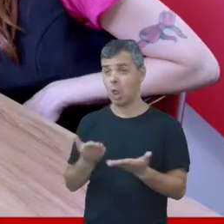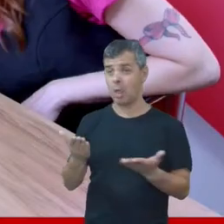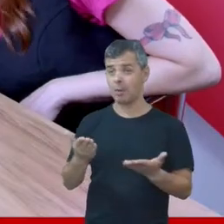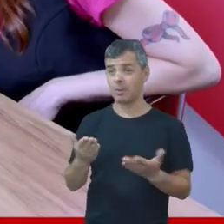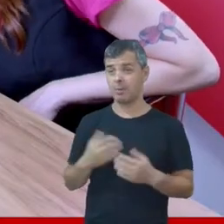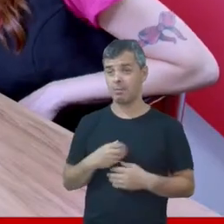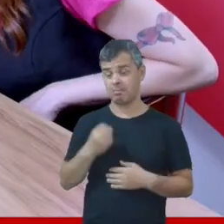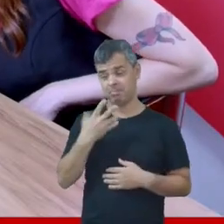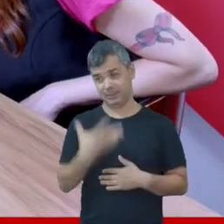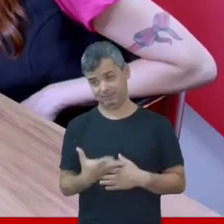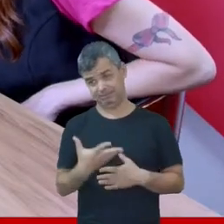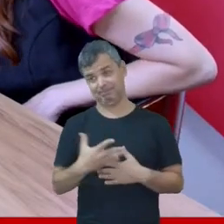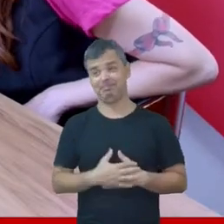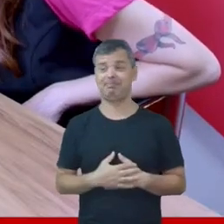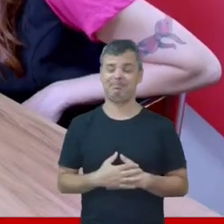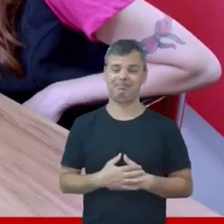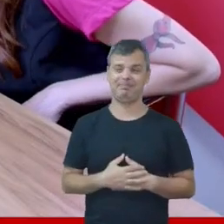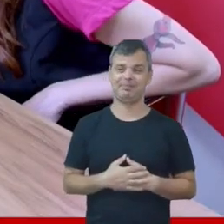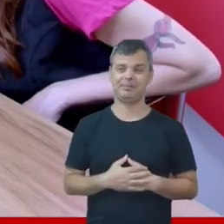refrescada.